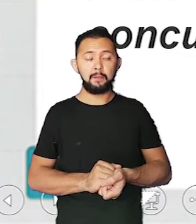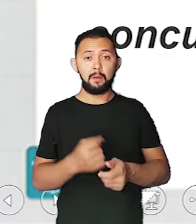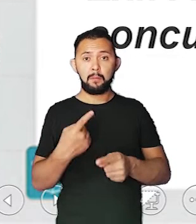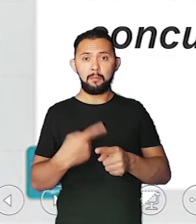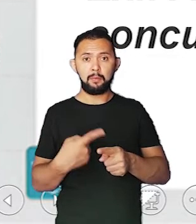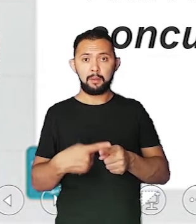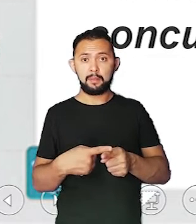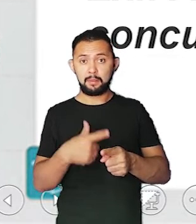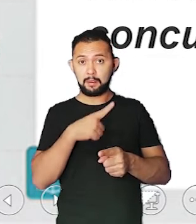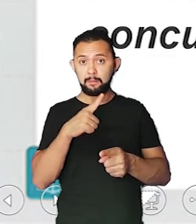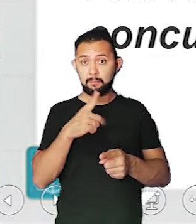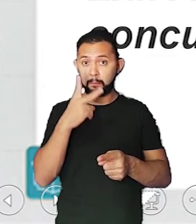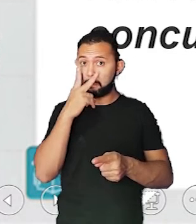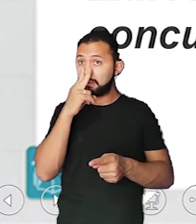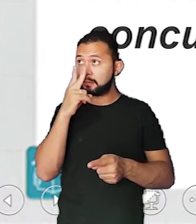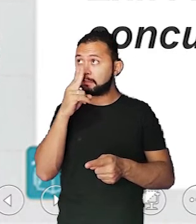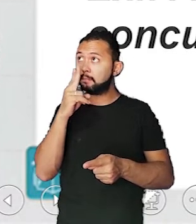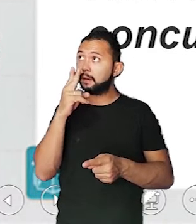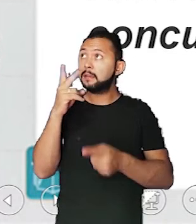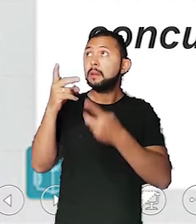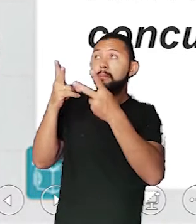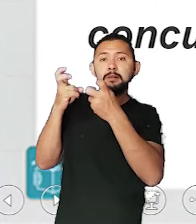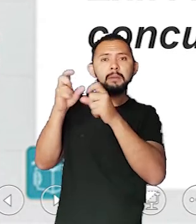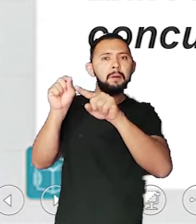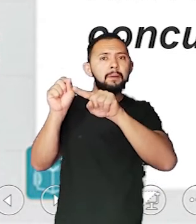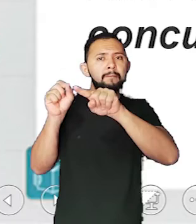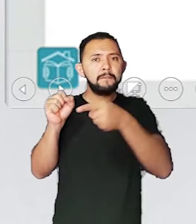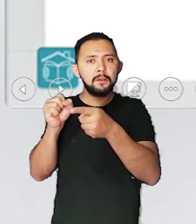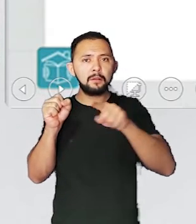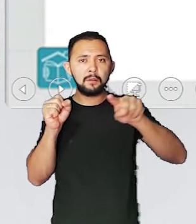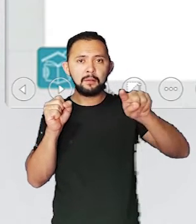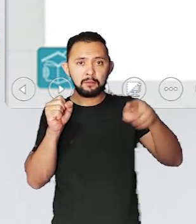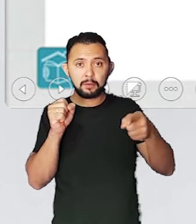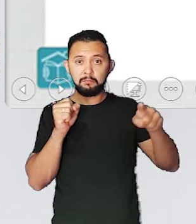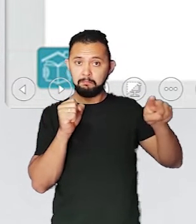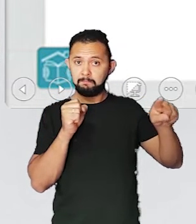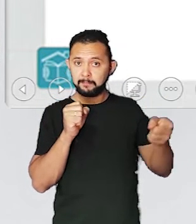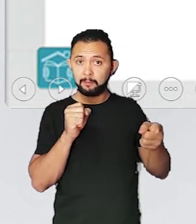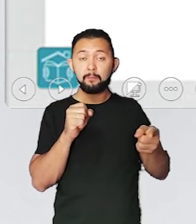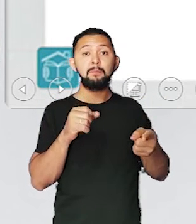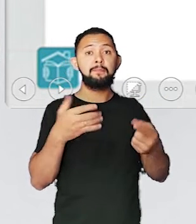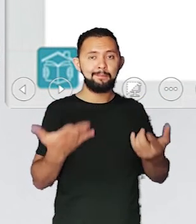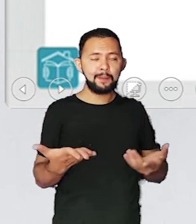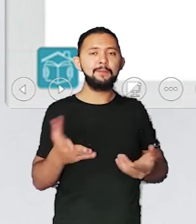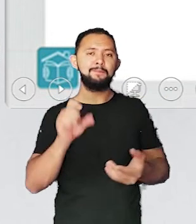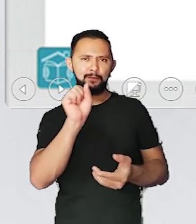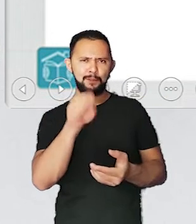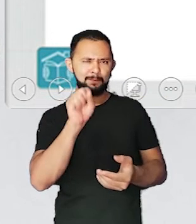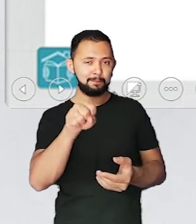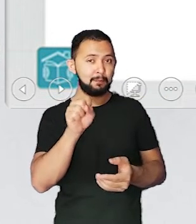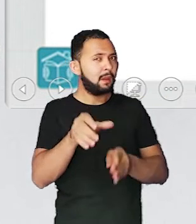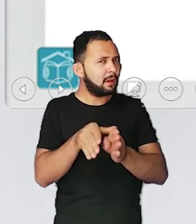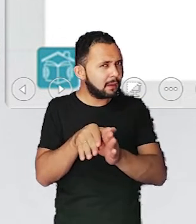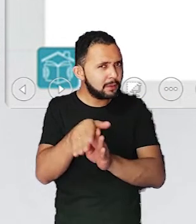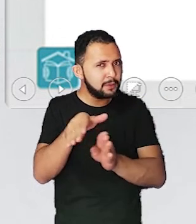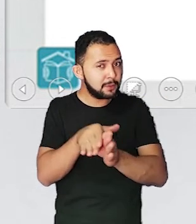as vírgulas, eu estou vendo essa diferença, as vírgulas. Beleza, pois você viu correto. Essa é a diferença que é o bizu para